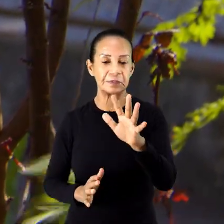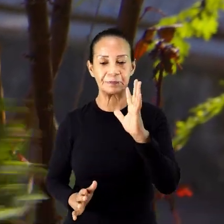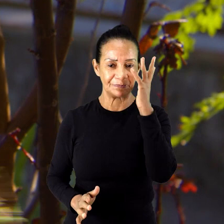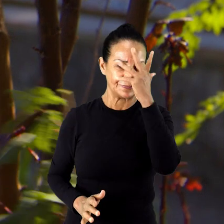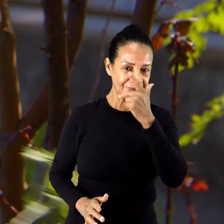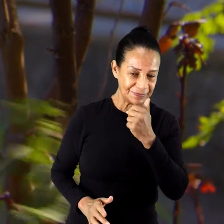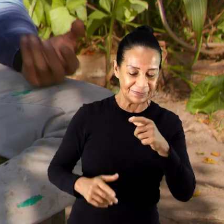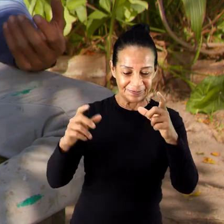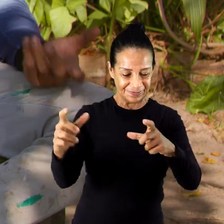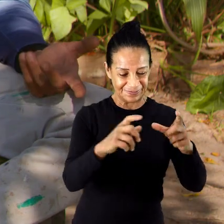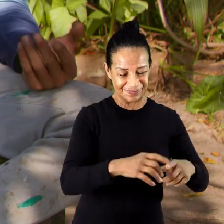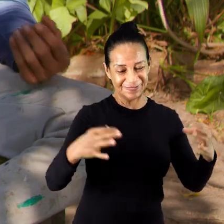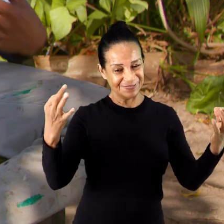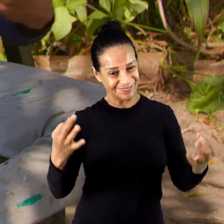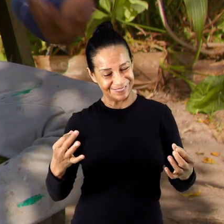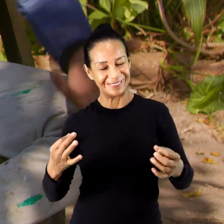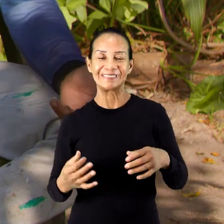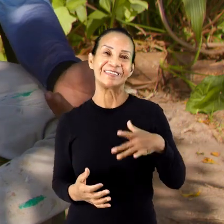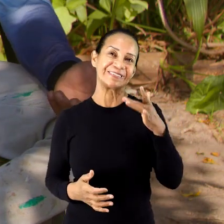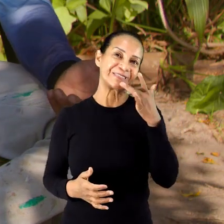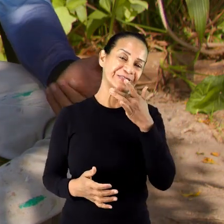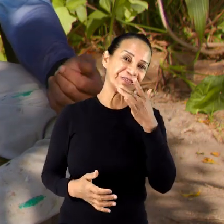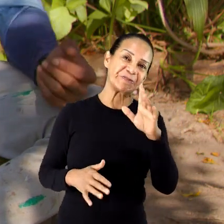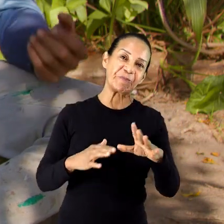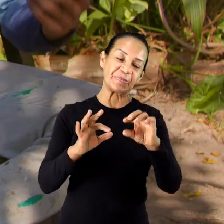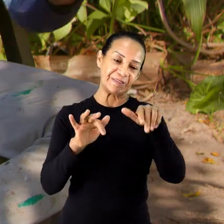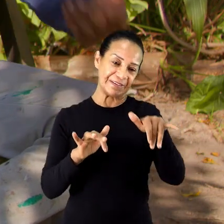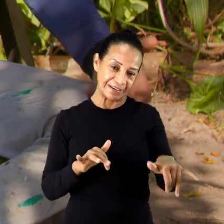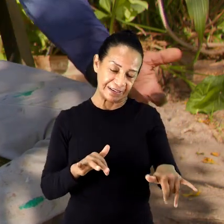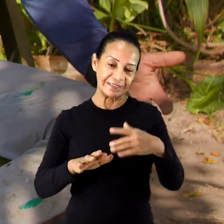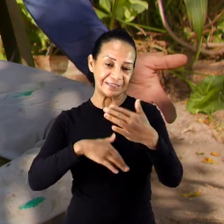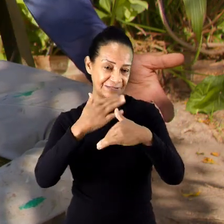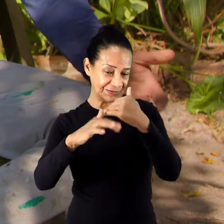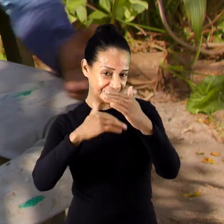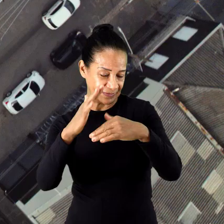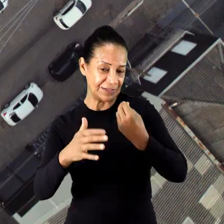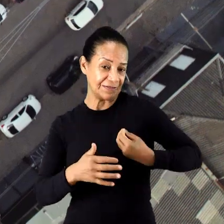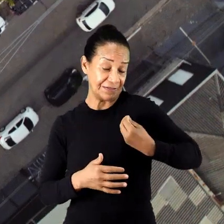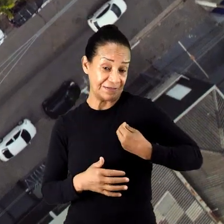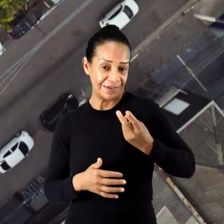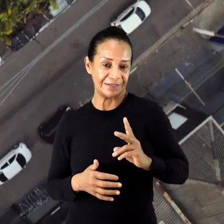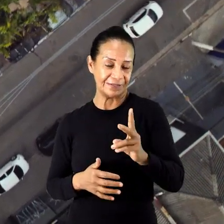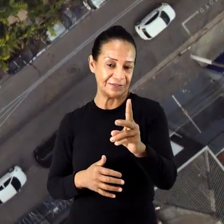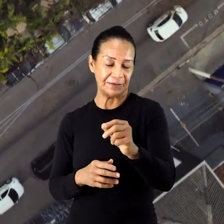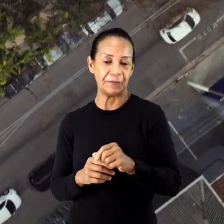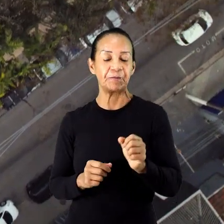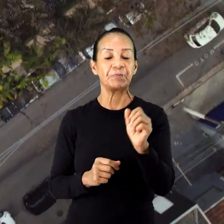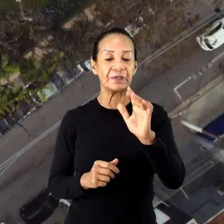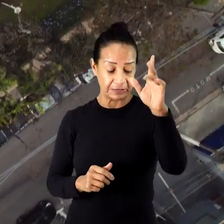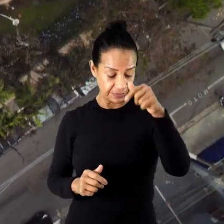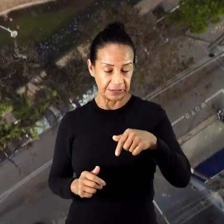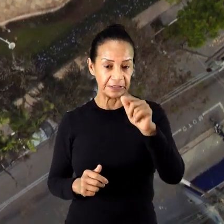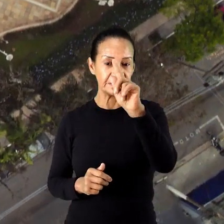gente entende que um lugar de qualidade que faz as pessoas quererem ficar, que faz as pessoas desenvolverem. A gente ter qualidade aqui na